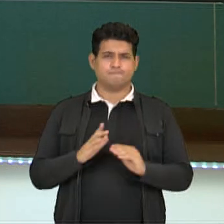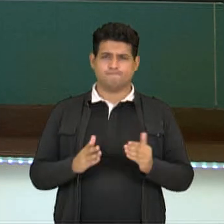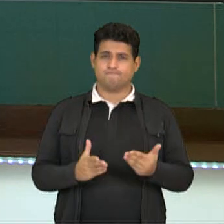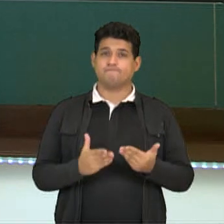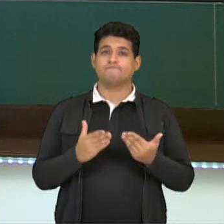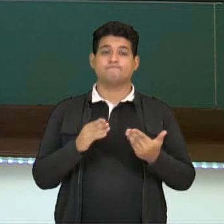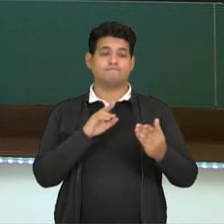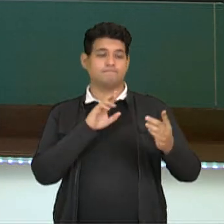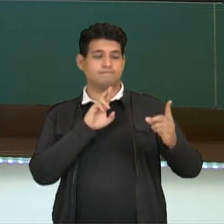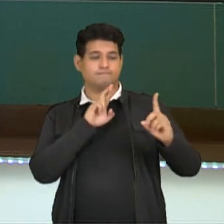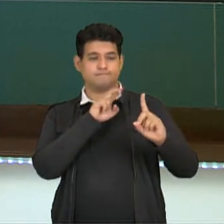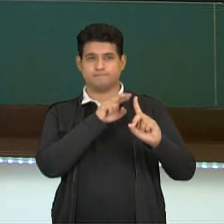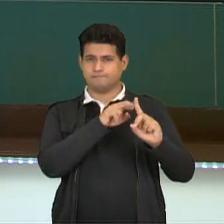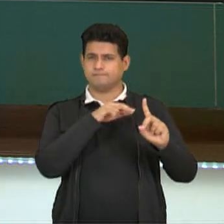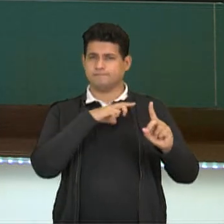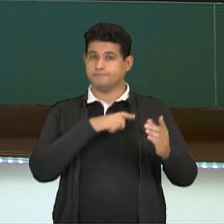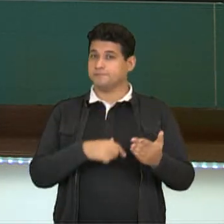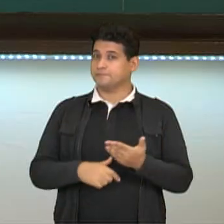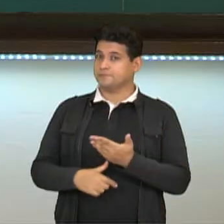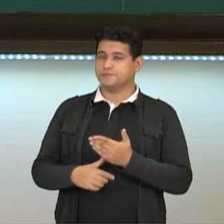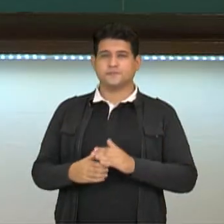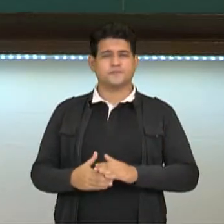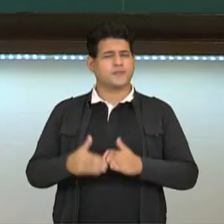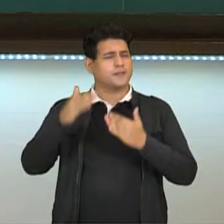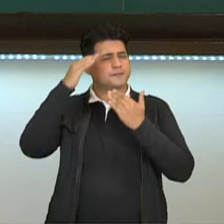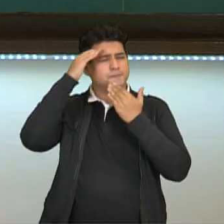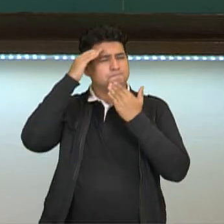as referências.